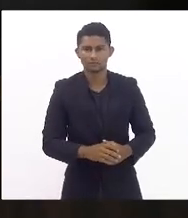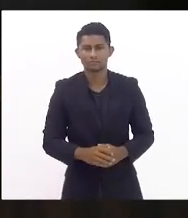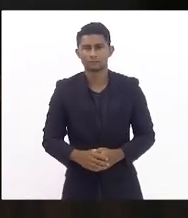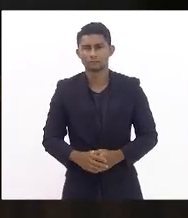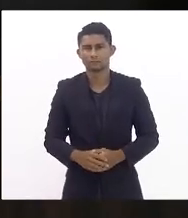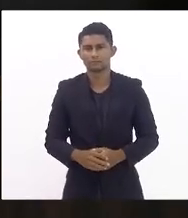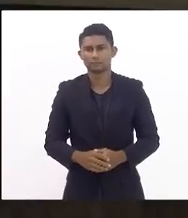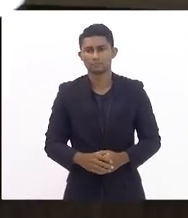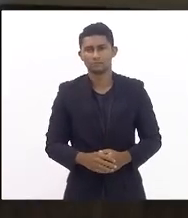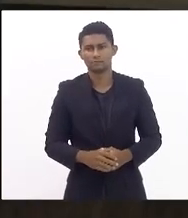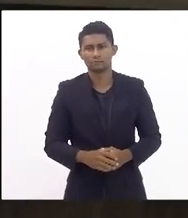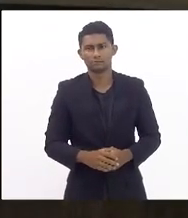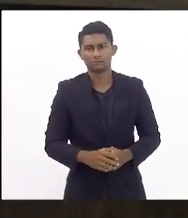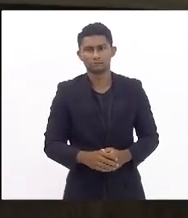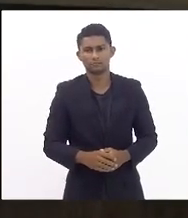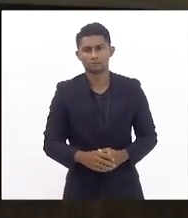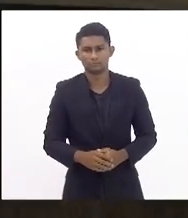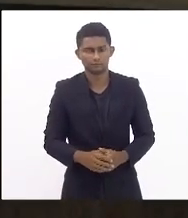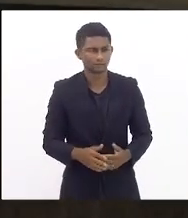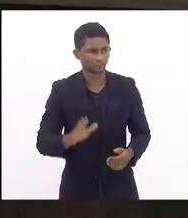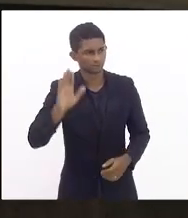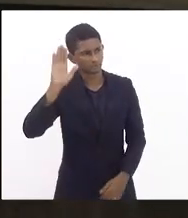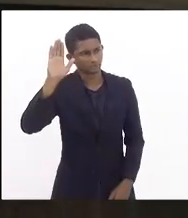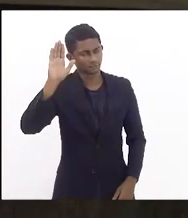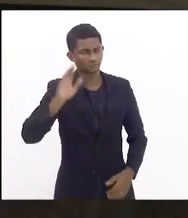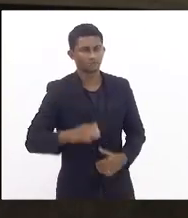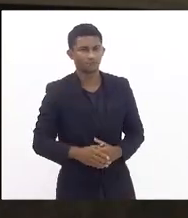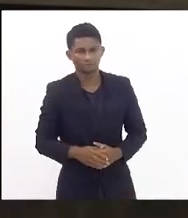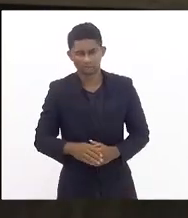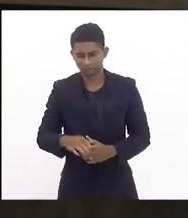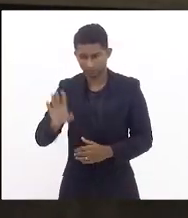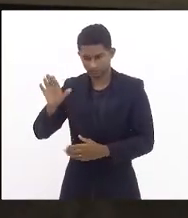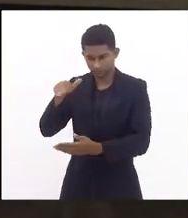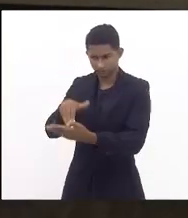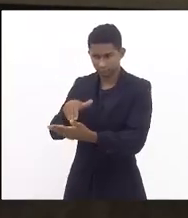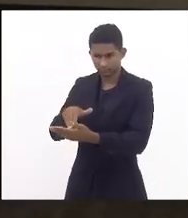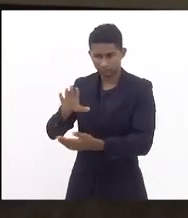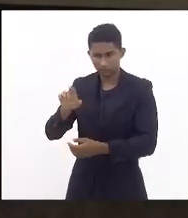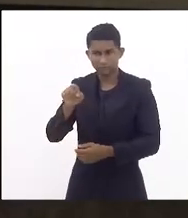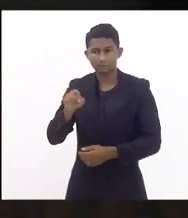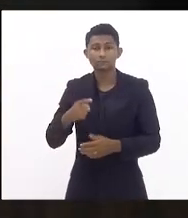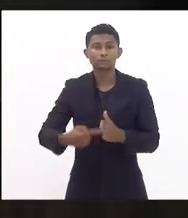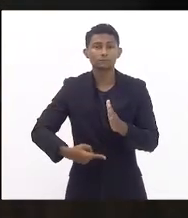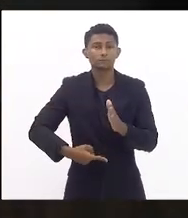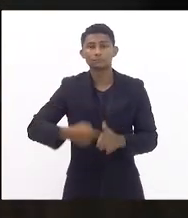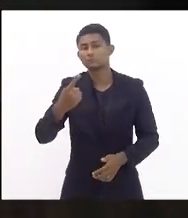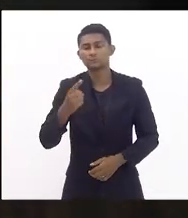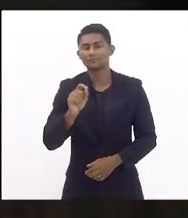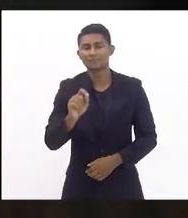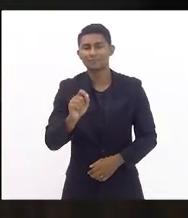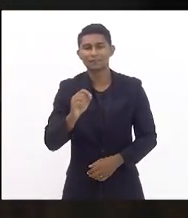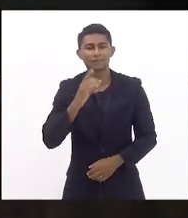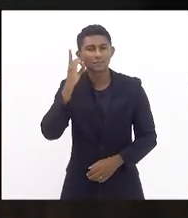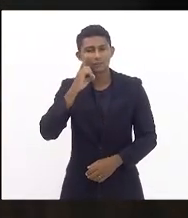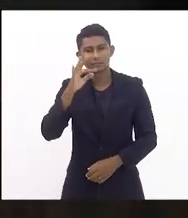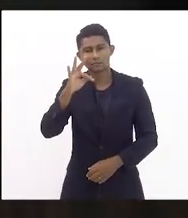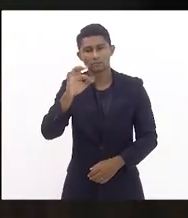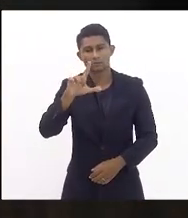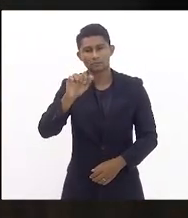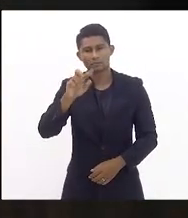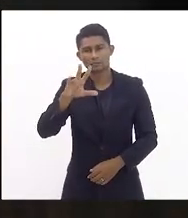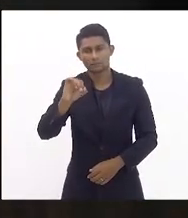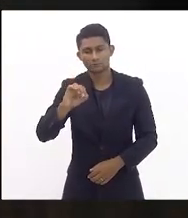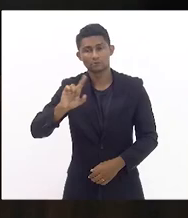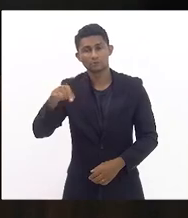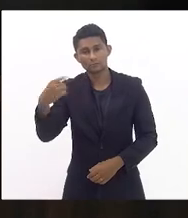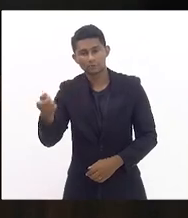Senhor presidente, pela ordem, por favor, coisa ao rápida. Final. Primeiro, pela ordem, deputado Flávio Serafini, seguida,